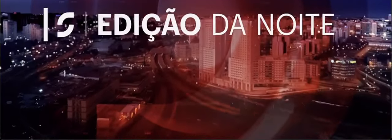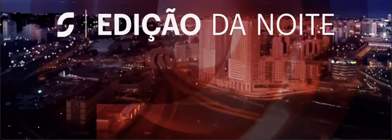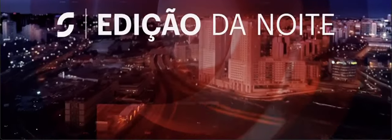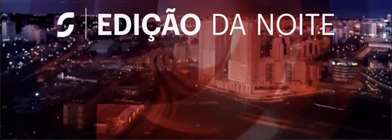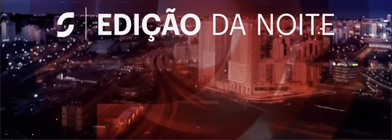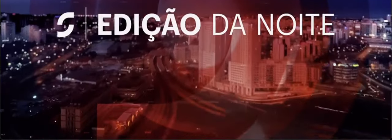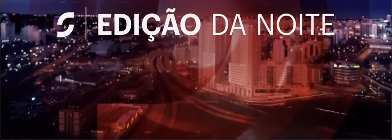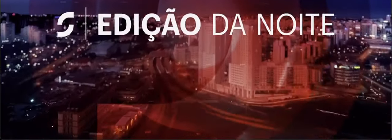Y